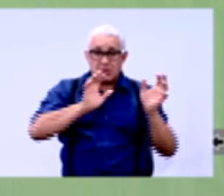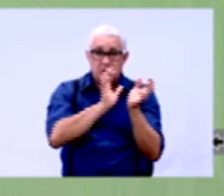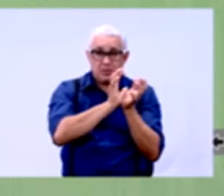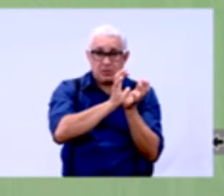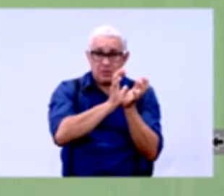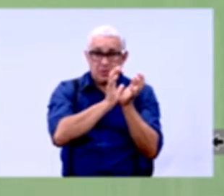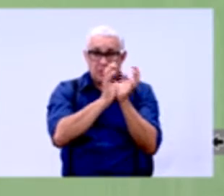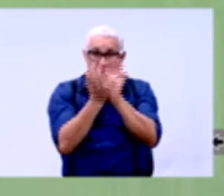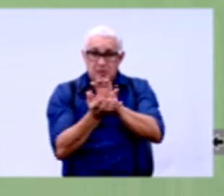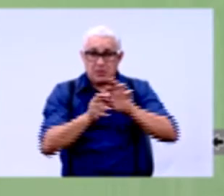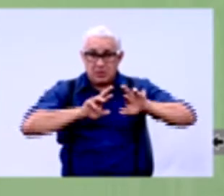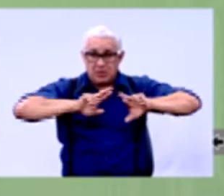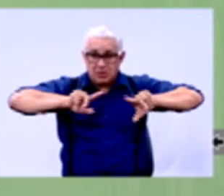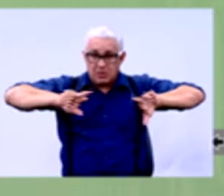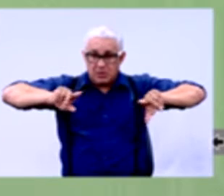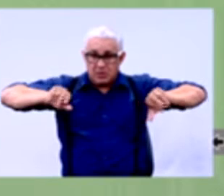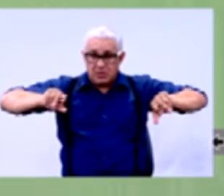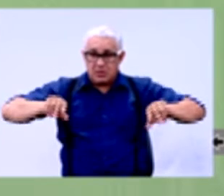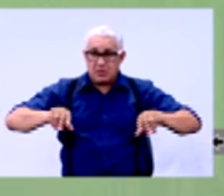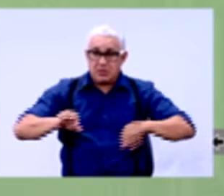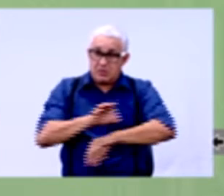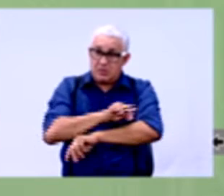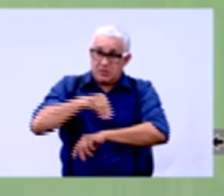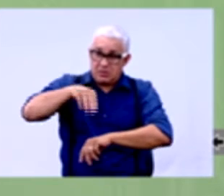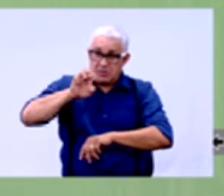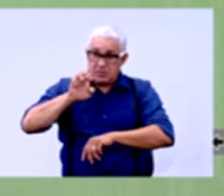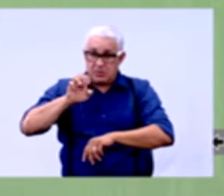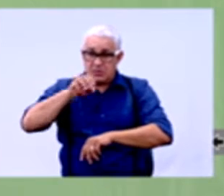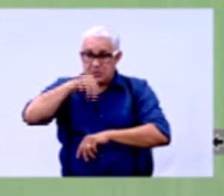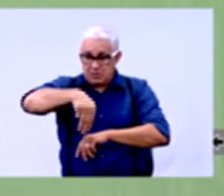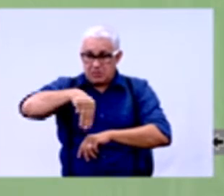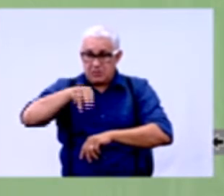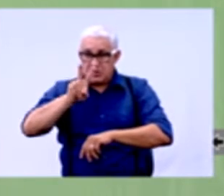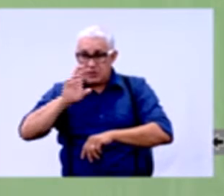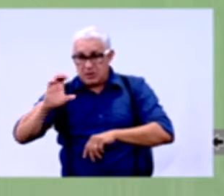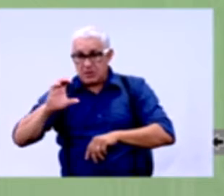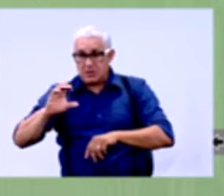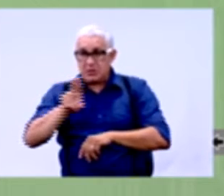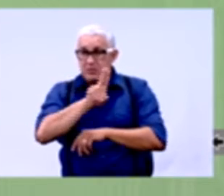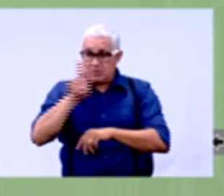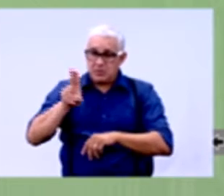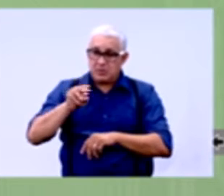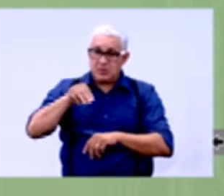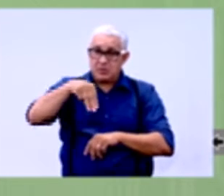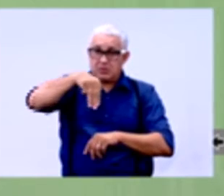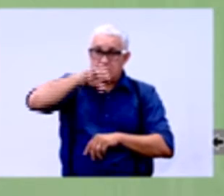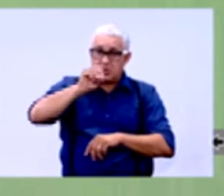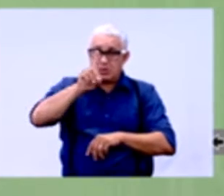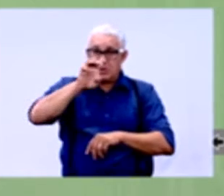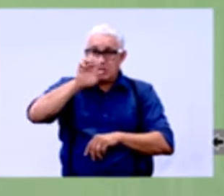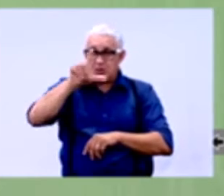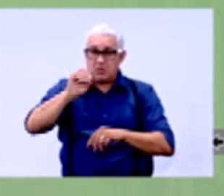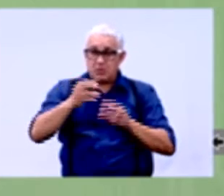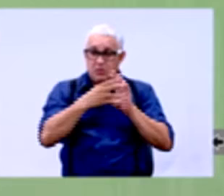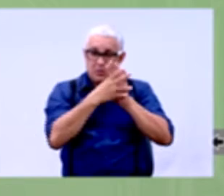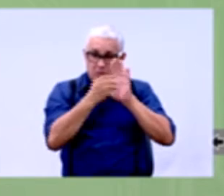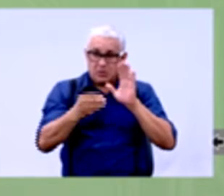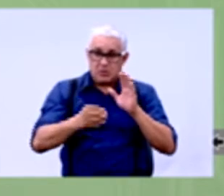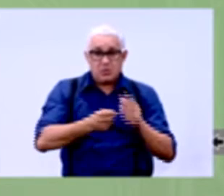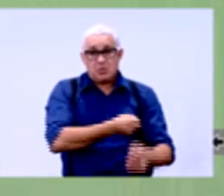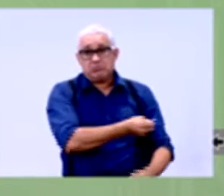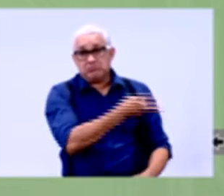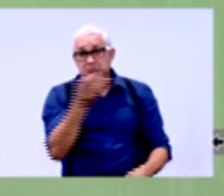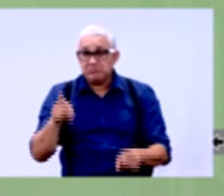Na arquitetura MVC, a lógica de negócios chamaremos de modelo. Não sabe de quantas nem